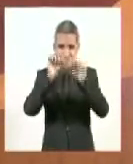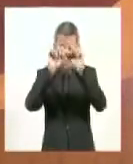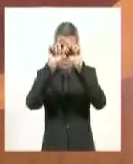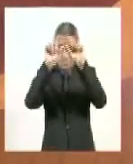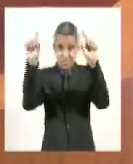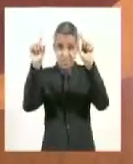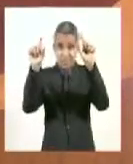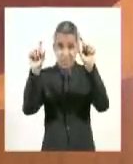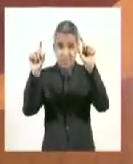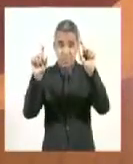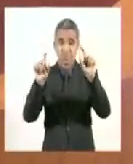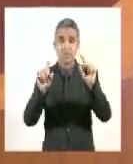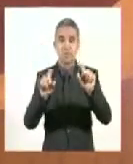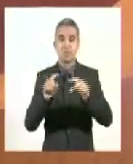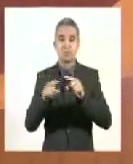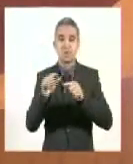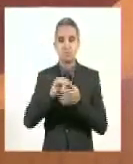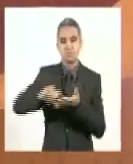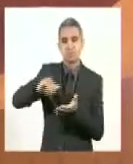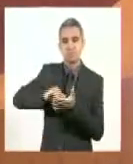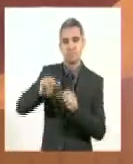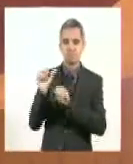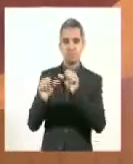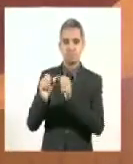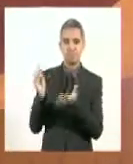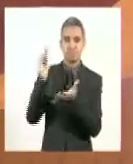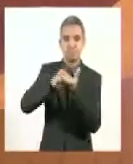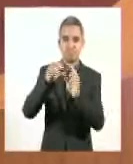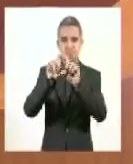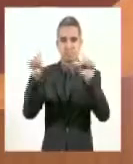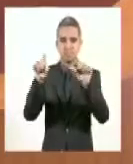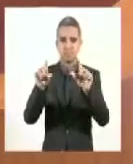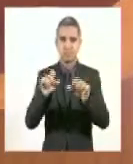Eu declarei na minha prestação de contas